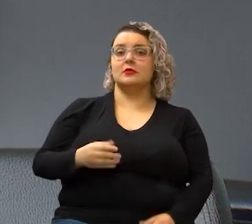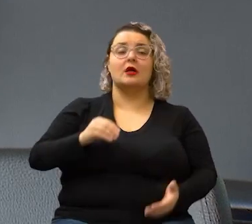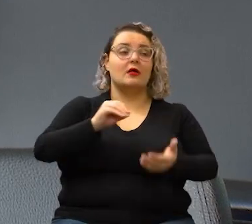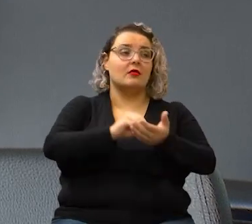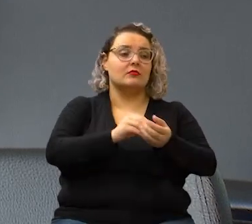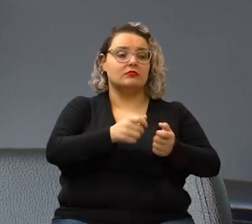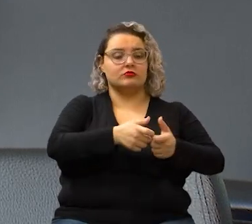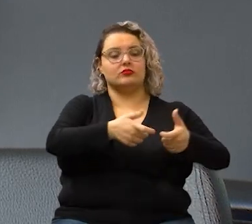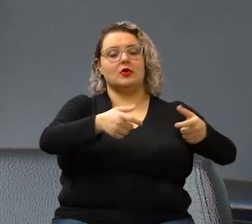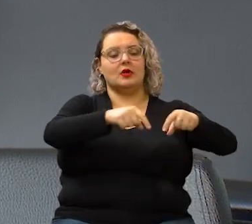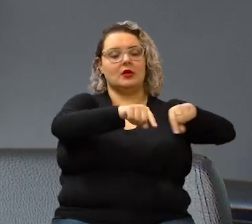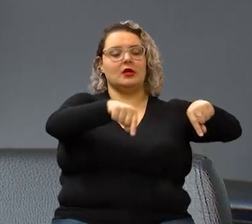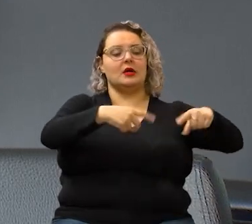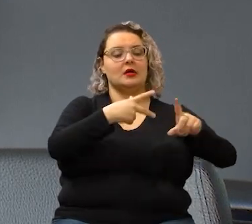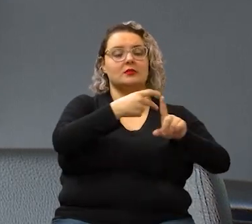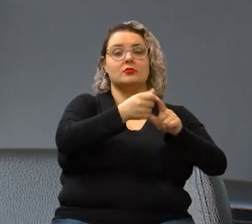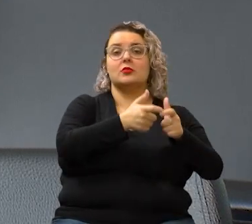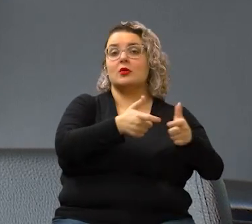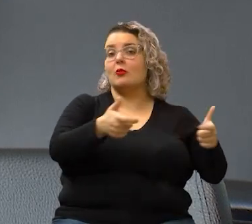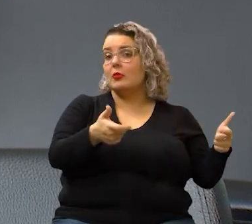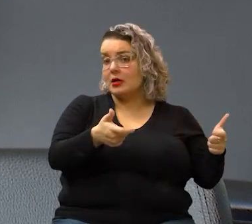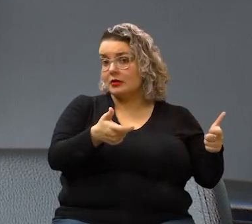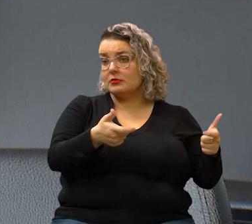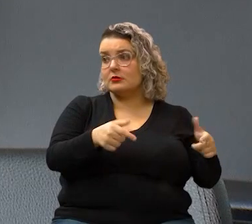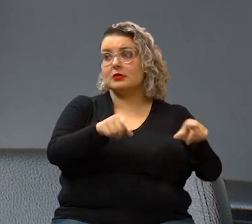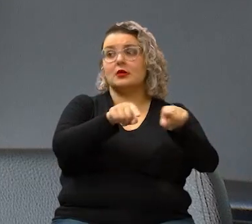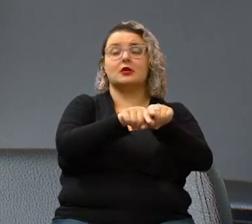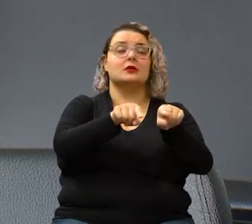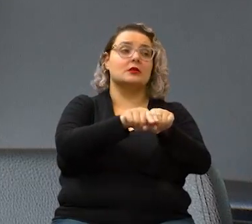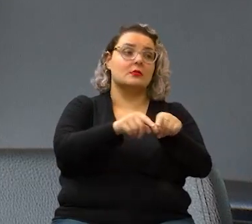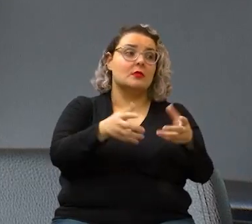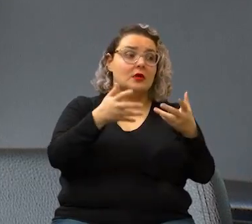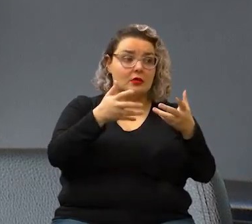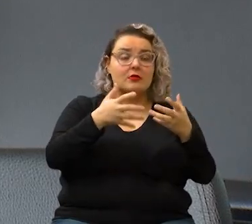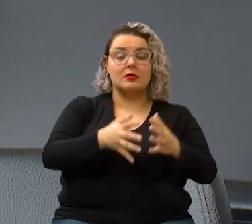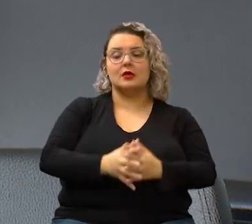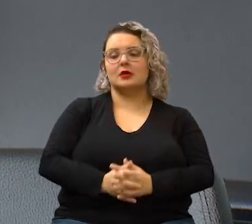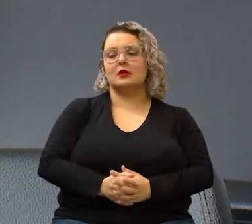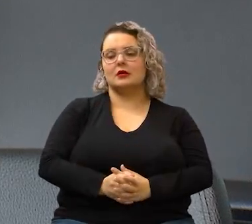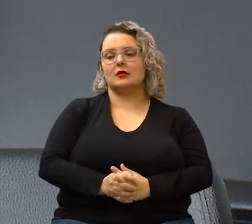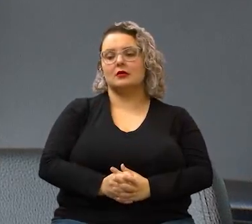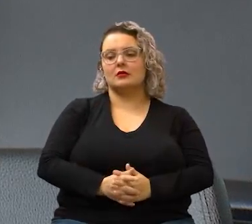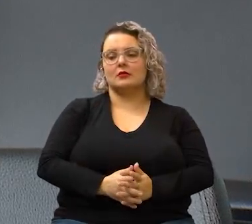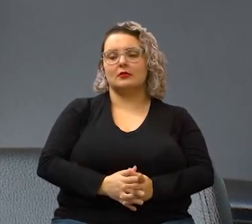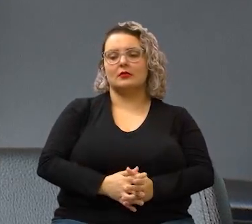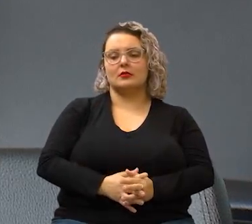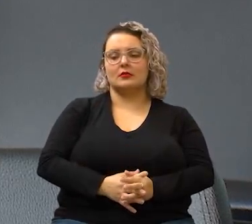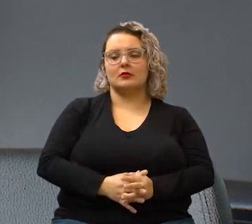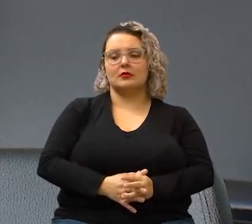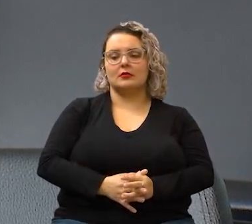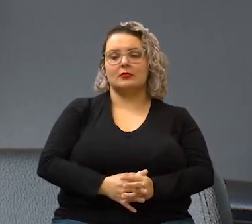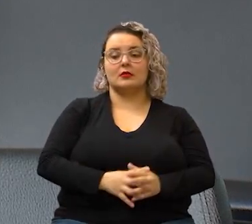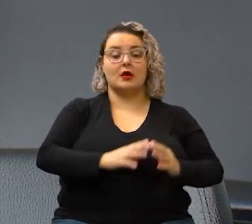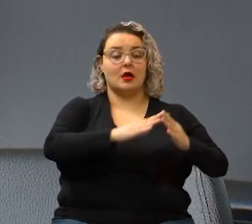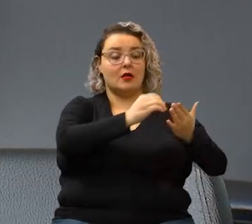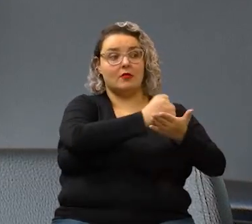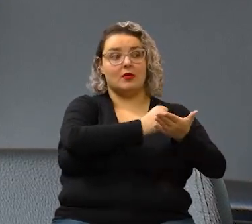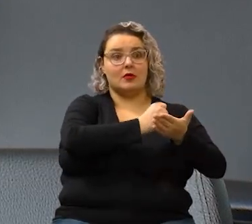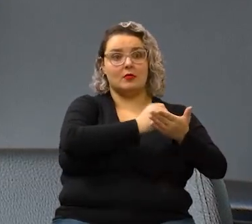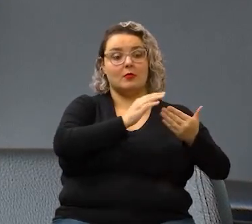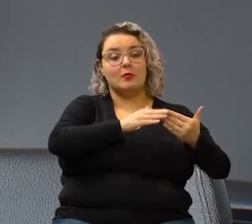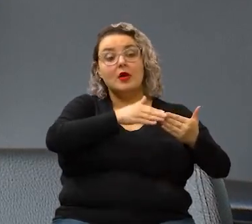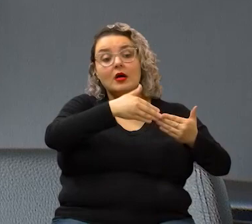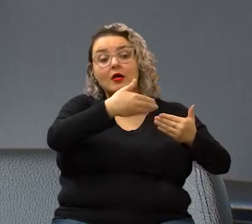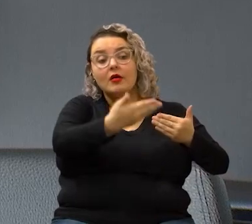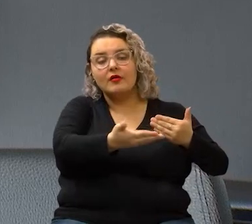faltando ampliar mais a sala de vacinação. E também eu queria pôr a